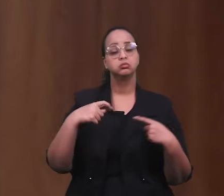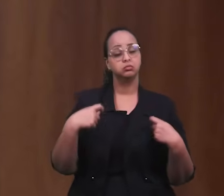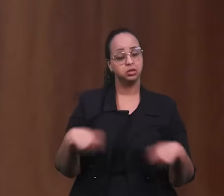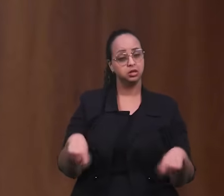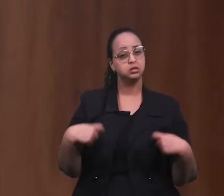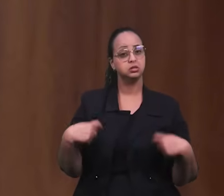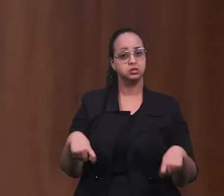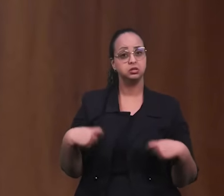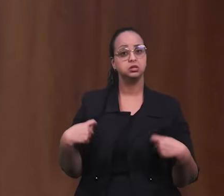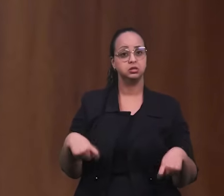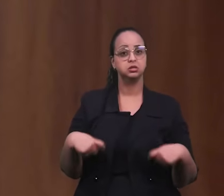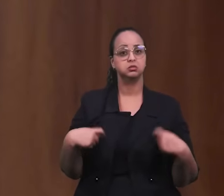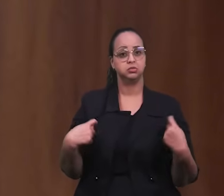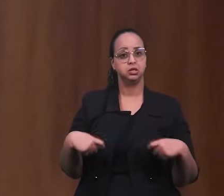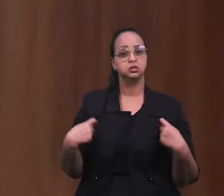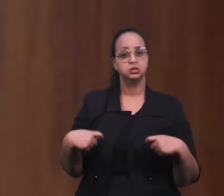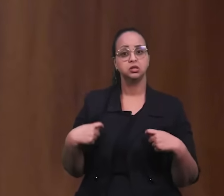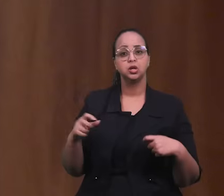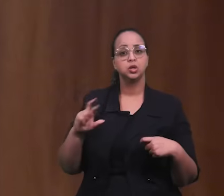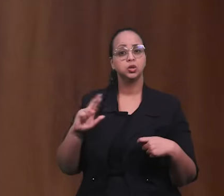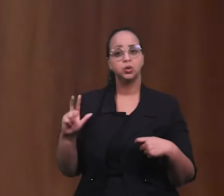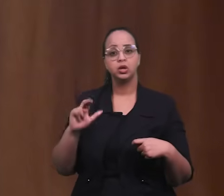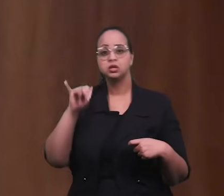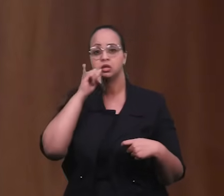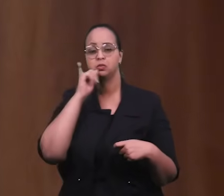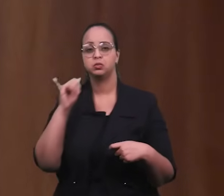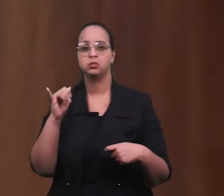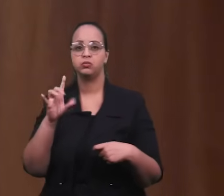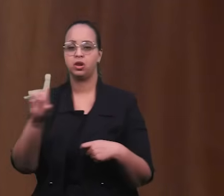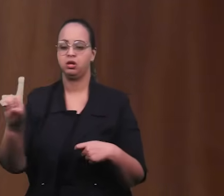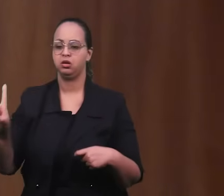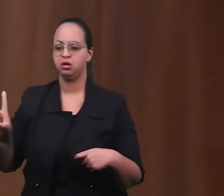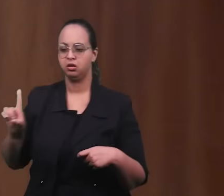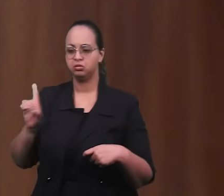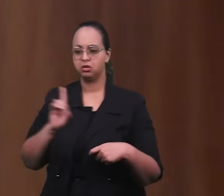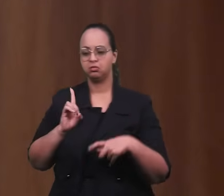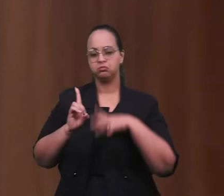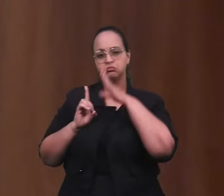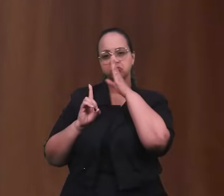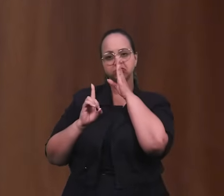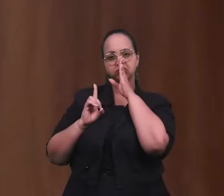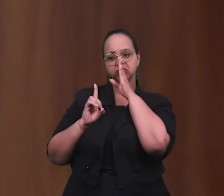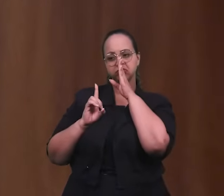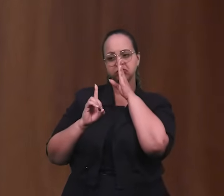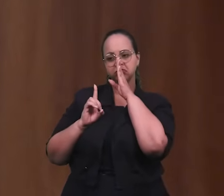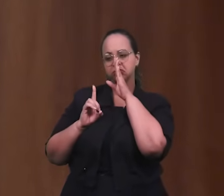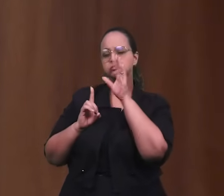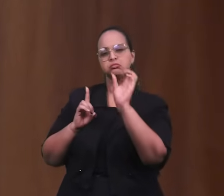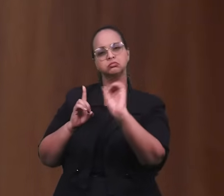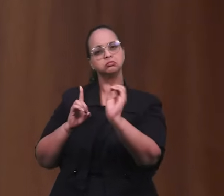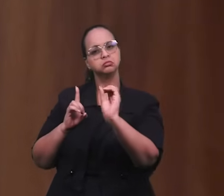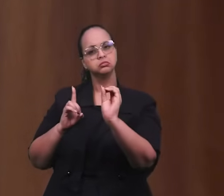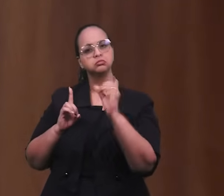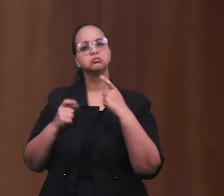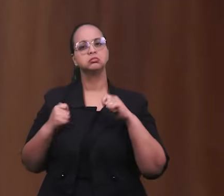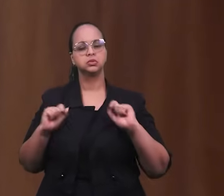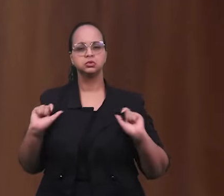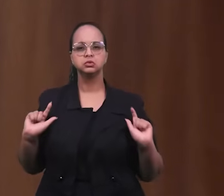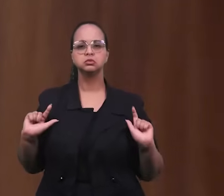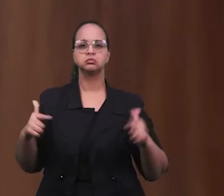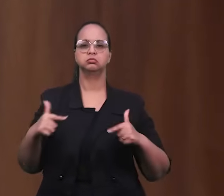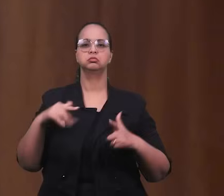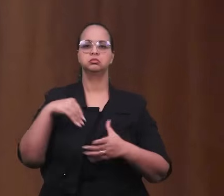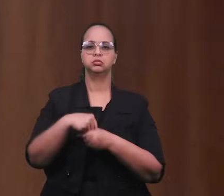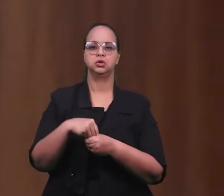essa visão. Não é chegar, o diácono ficar ali atrás parado, estático, não. O diácono tem que ser proativo dentro